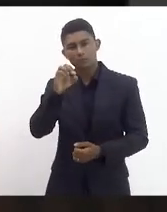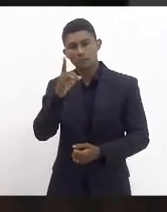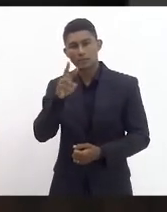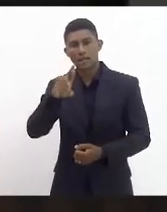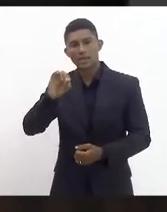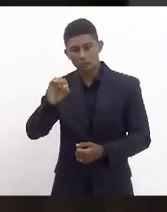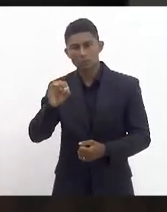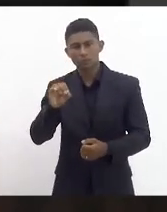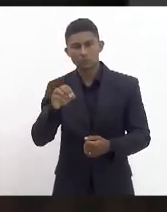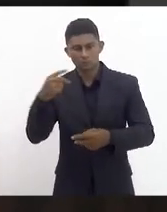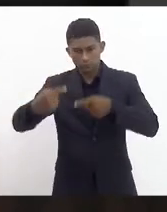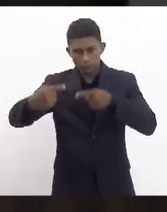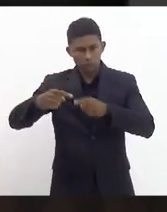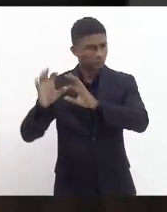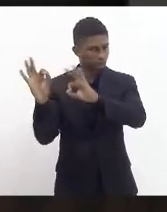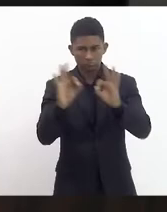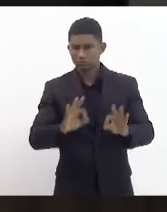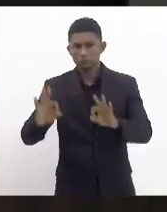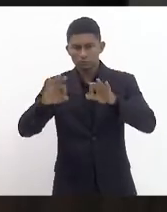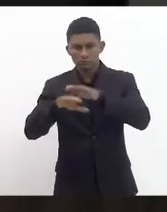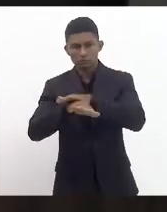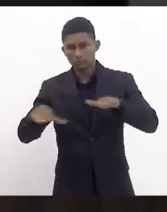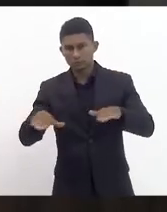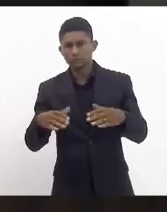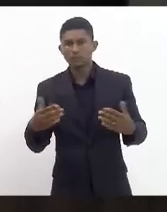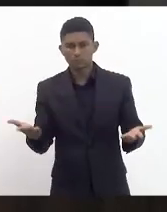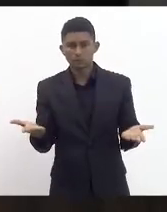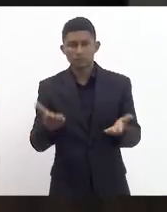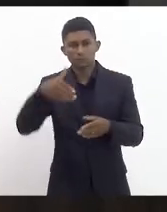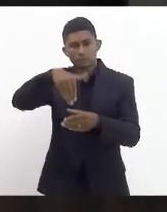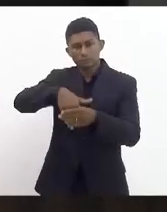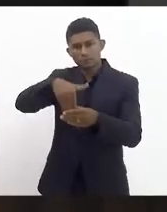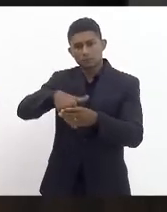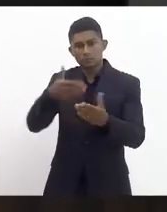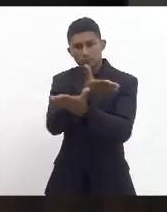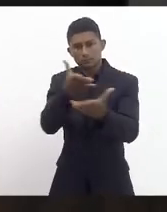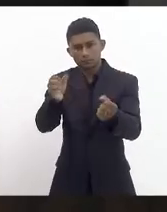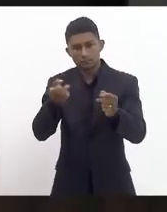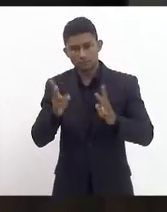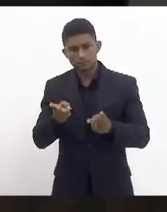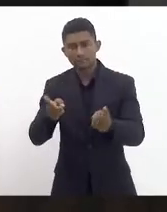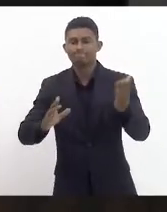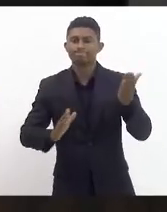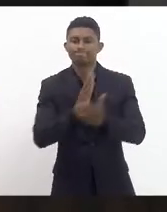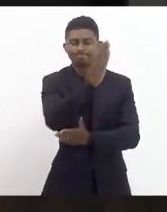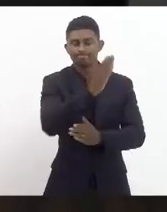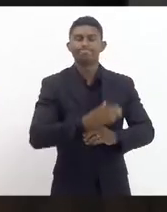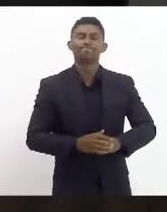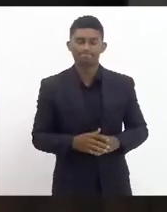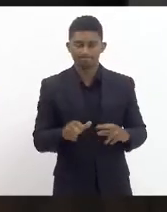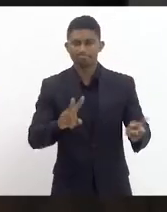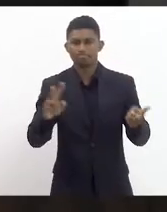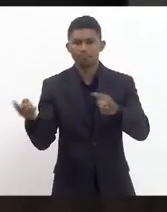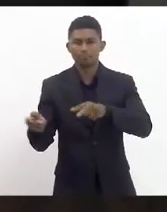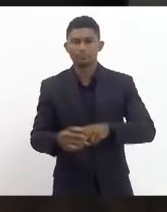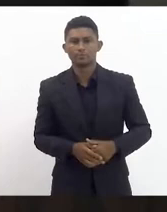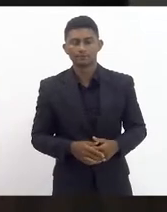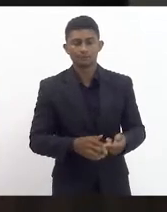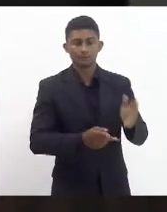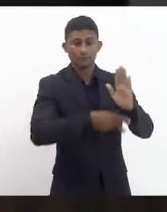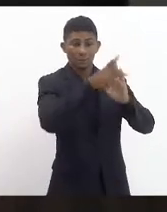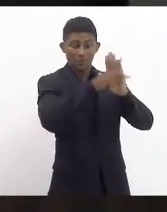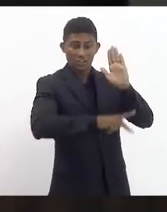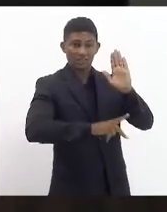Em discussão, não havendo quem queira discutir, encerra a discussão. Em votação, os senhores que aprovam, permaneçam como estão, aprovado, vai a promulgação. Projeto